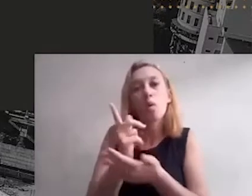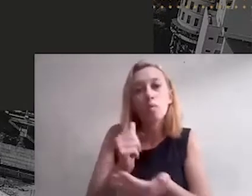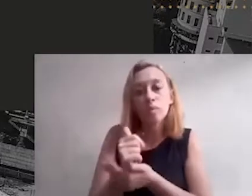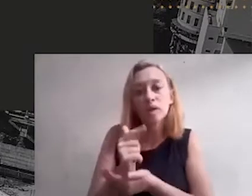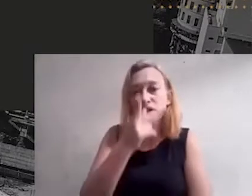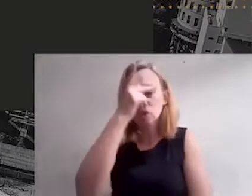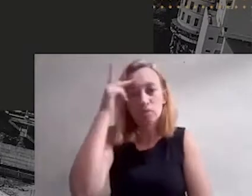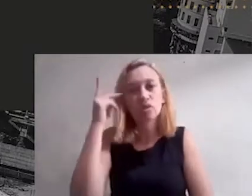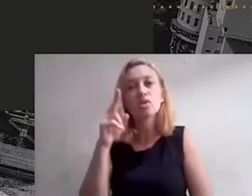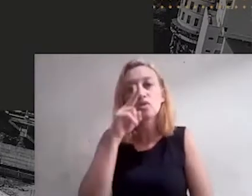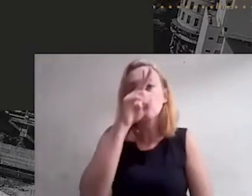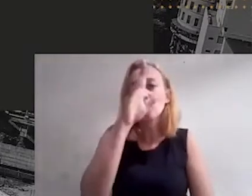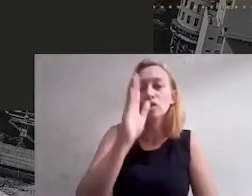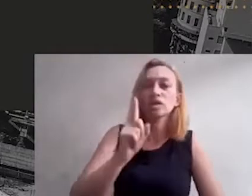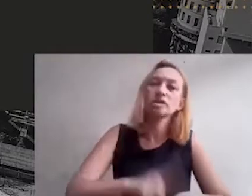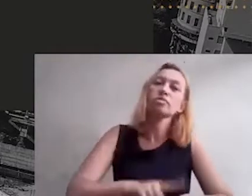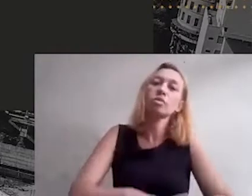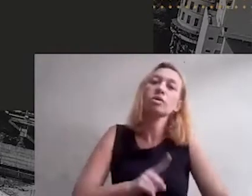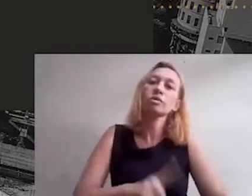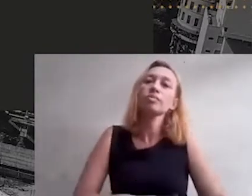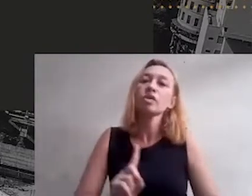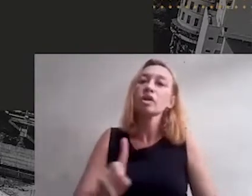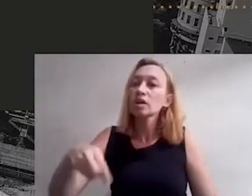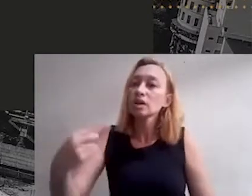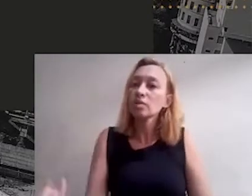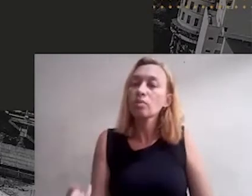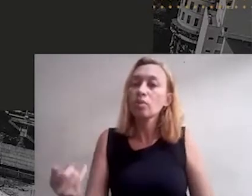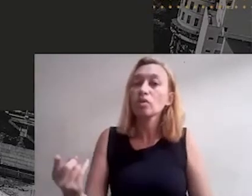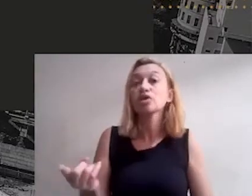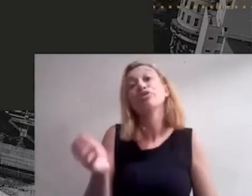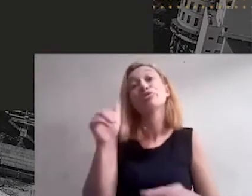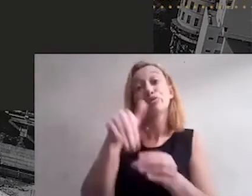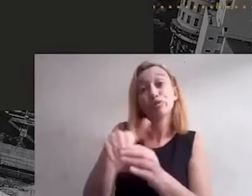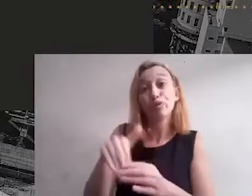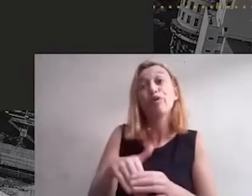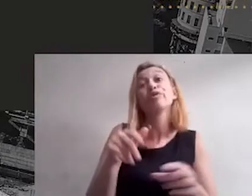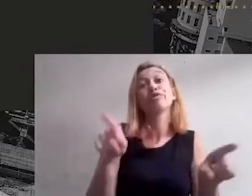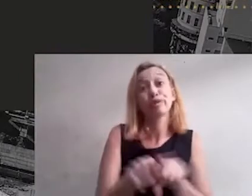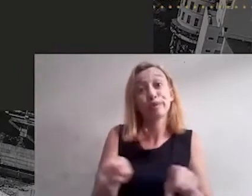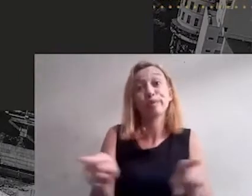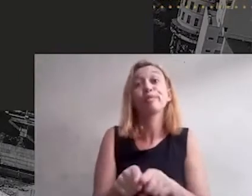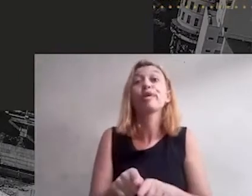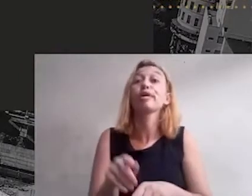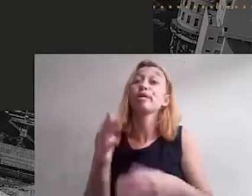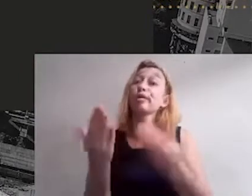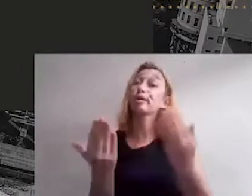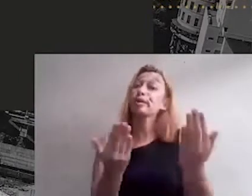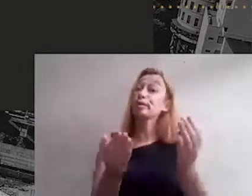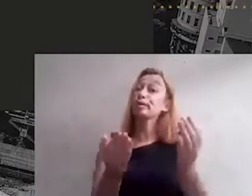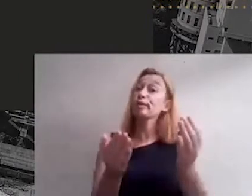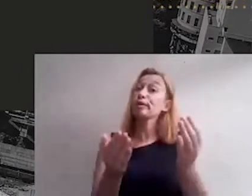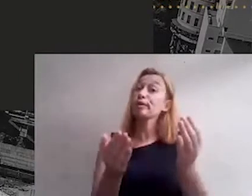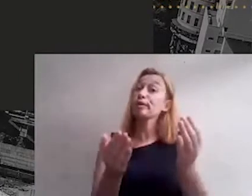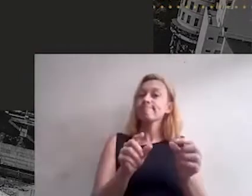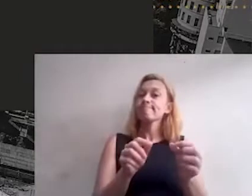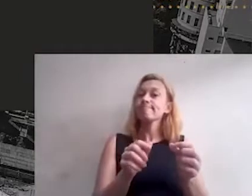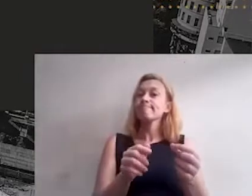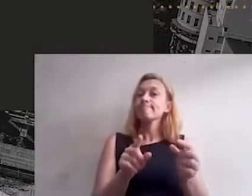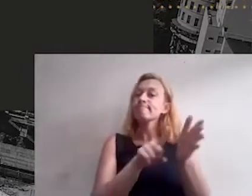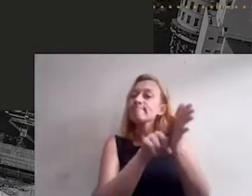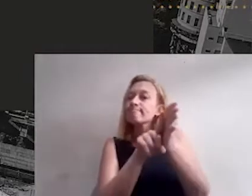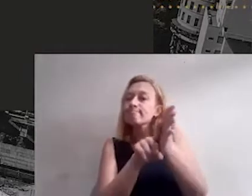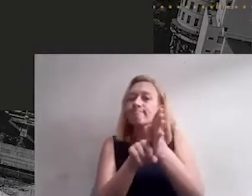forte nesse momento. Depois tem o poder do voto, né? Porque a gente tem que avaliar como que os governos desempenham